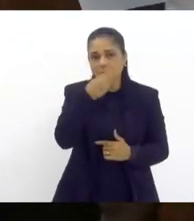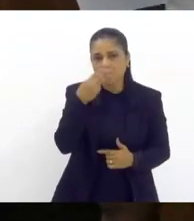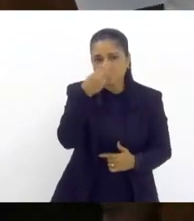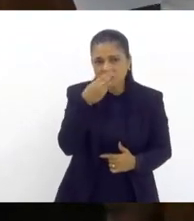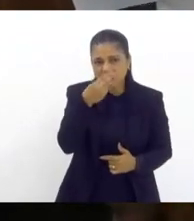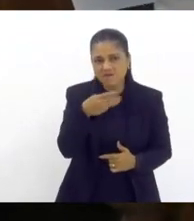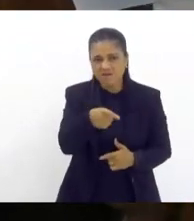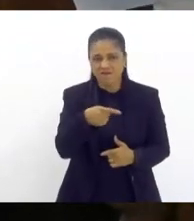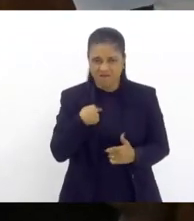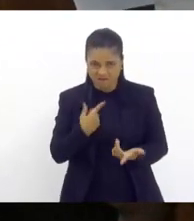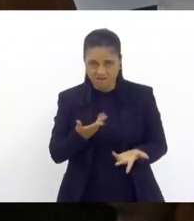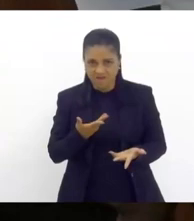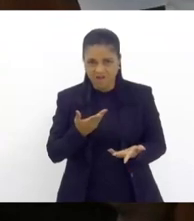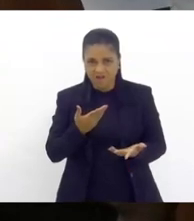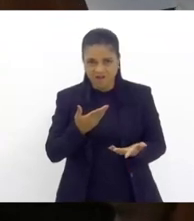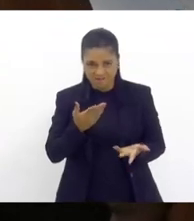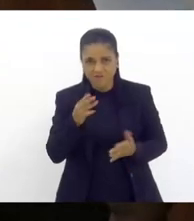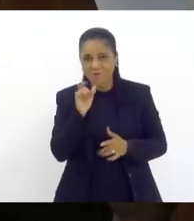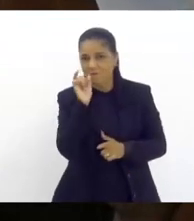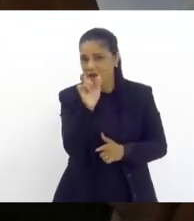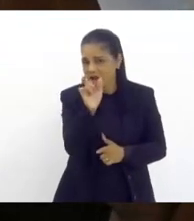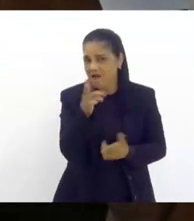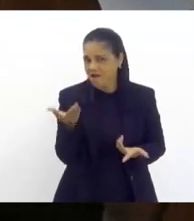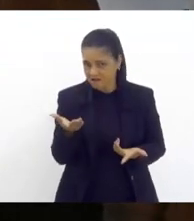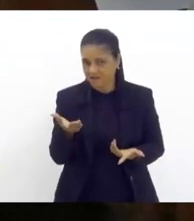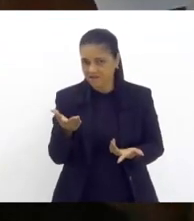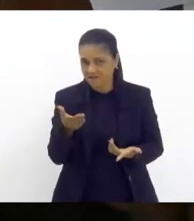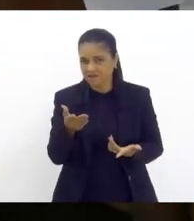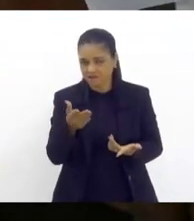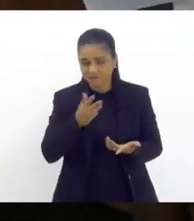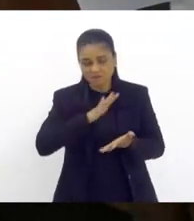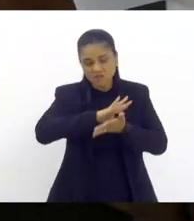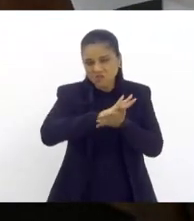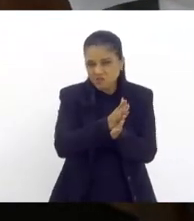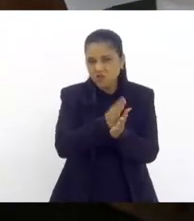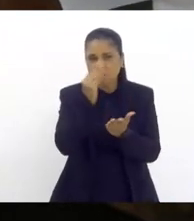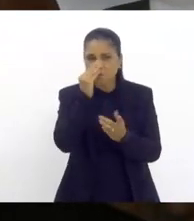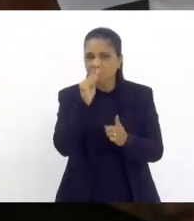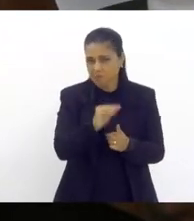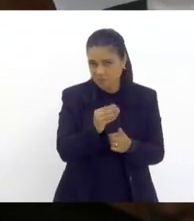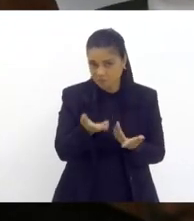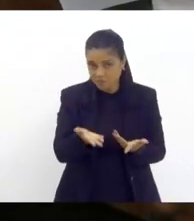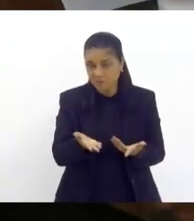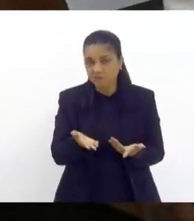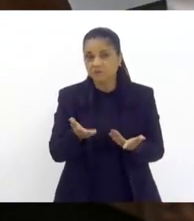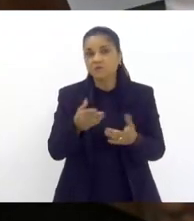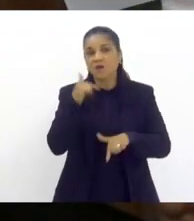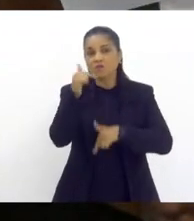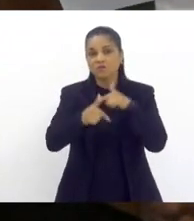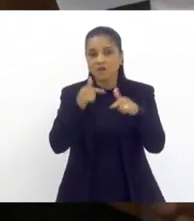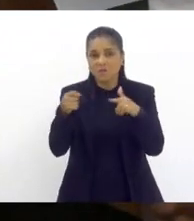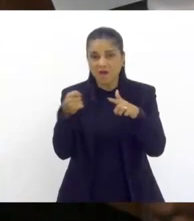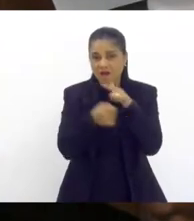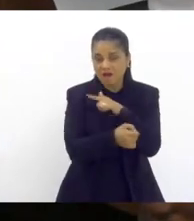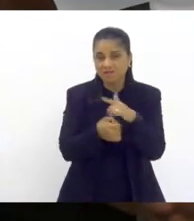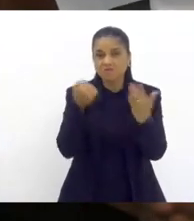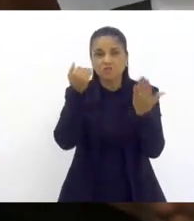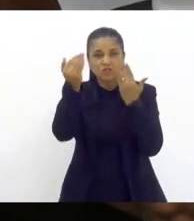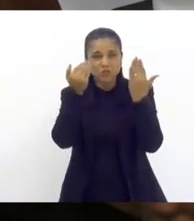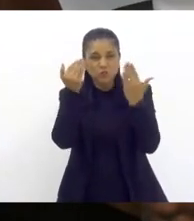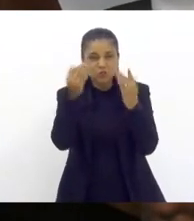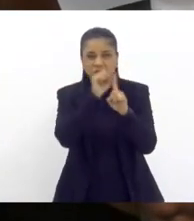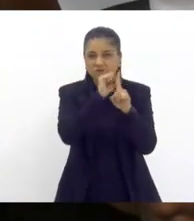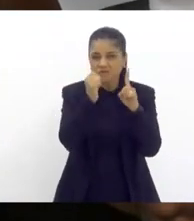serem vadias, ou serem qualquer coisa, que tão facilmente são estigmatizadas. Então era um trabalho de psicólogas e